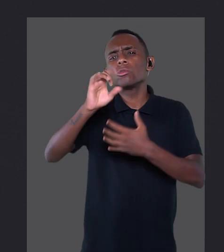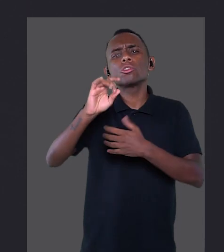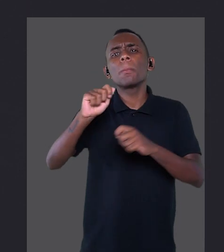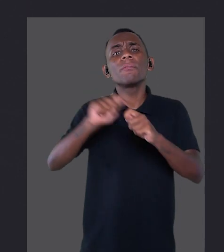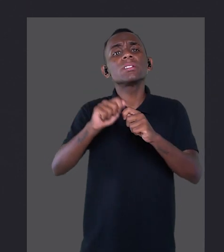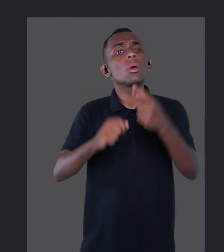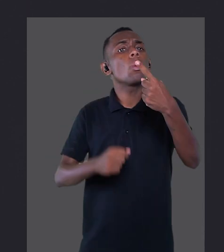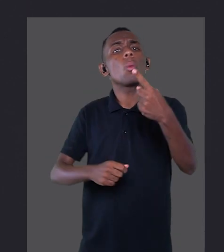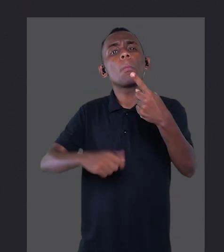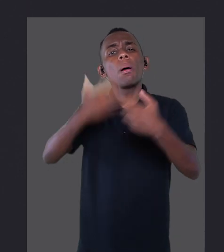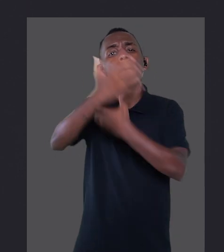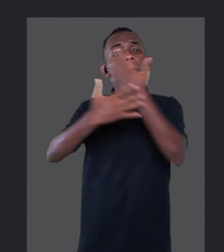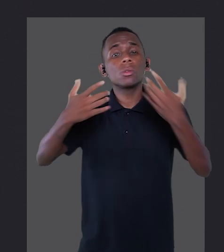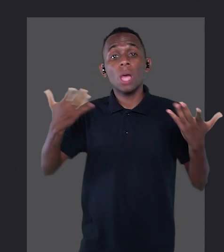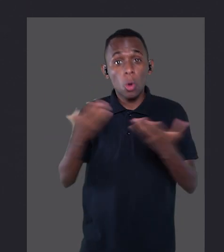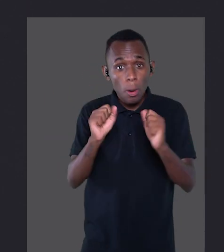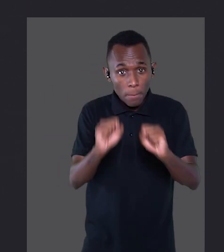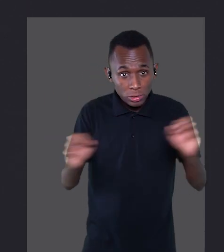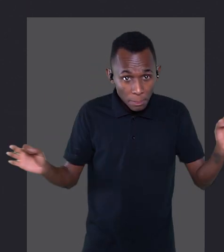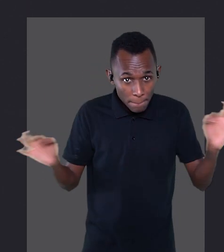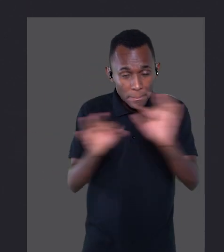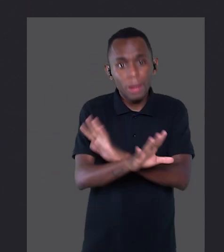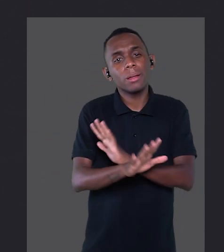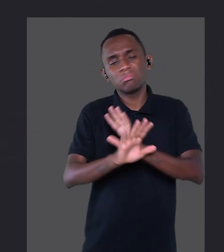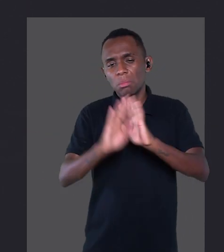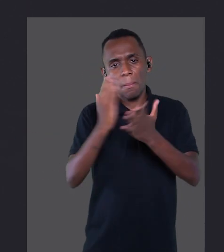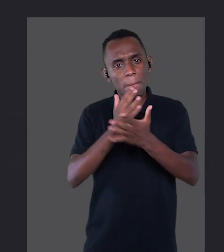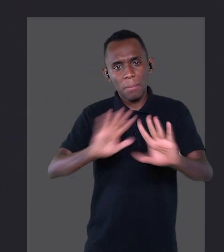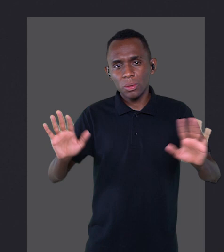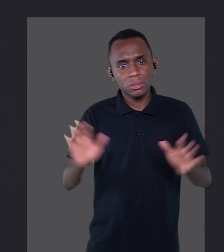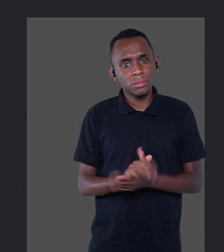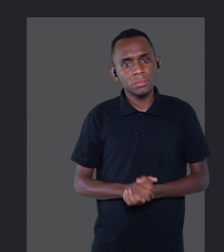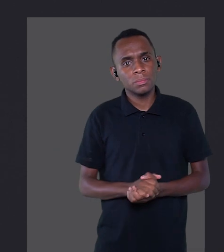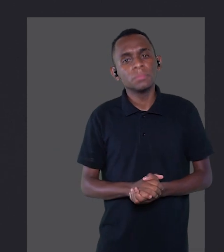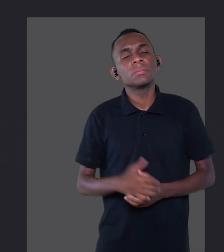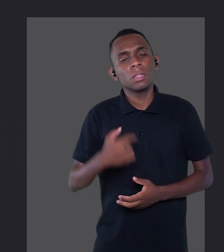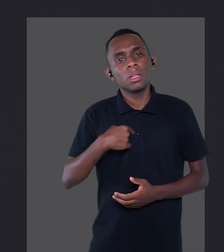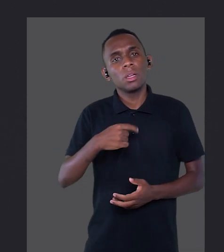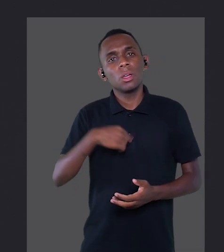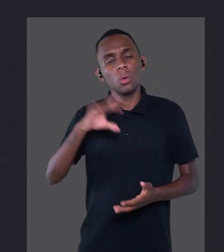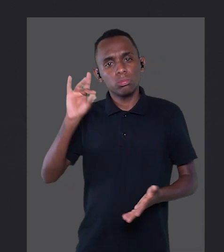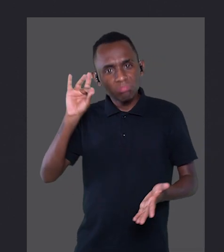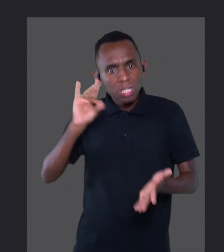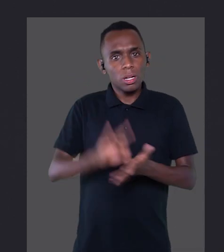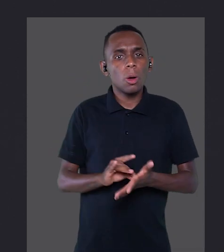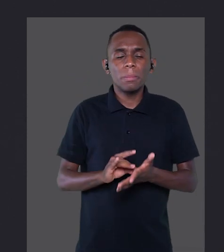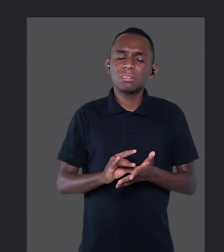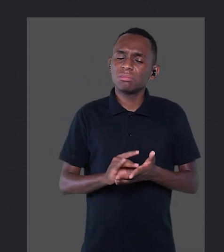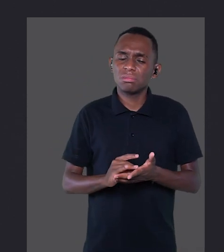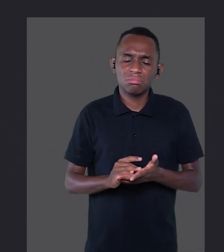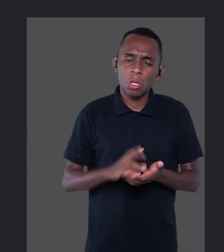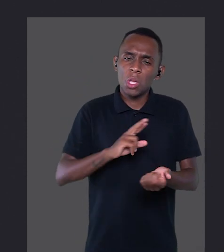essa música. Agora eu já posso parar. É sabe? lindo isso, cara. Essa frase foi maravilhosa. E eu realmente acho Linda